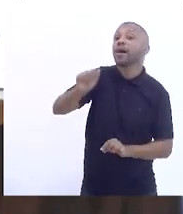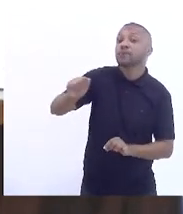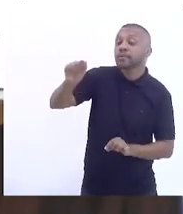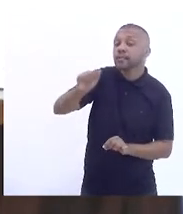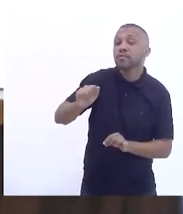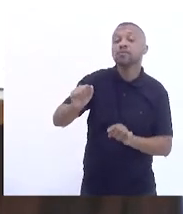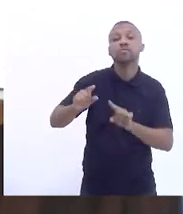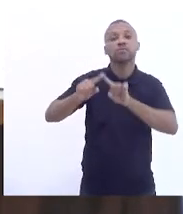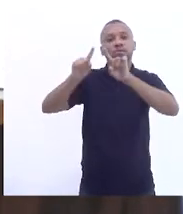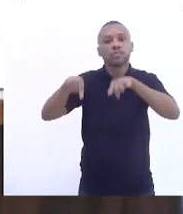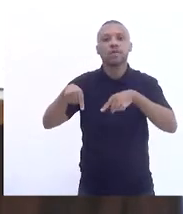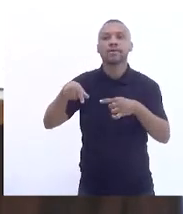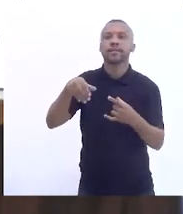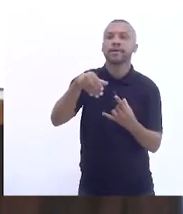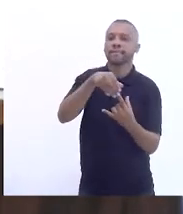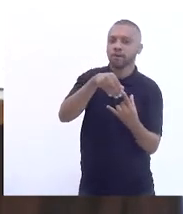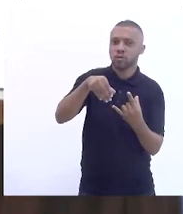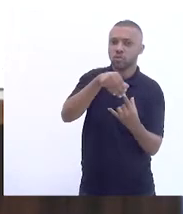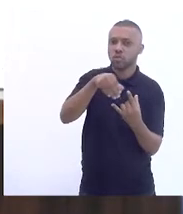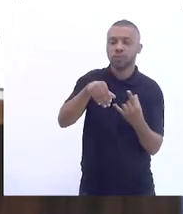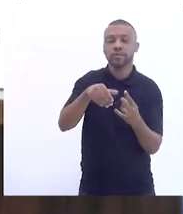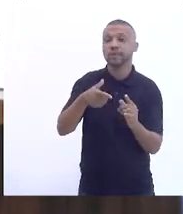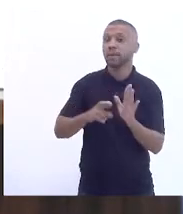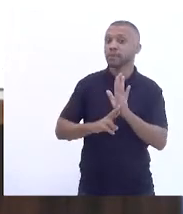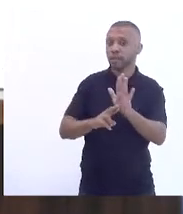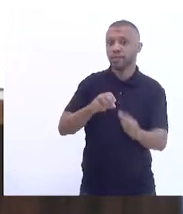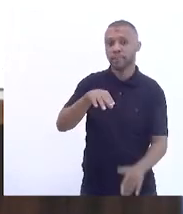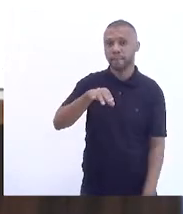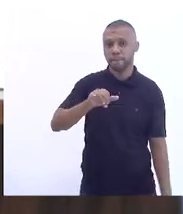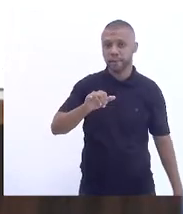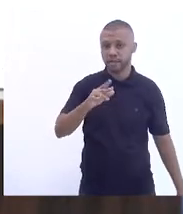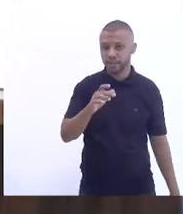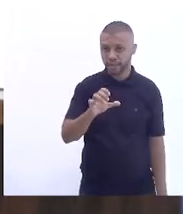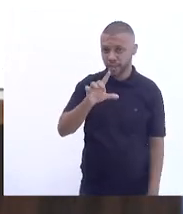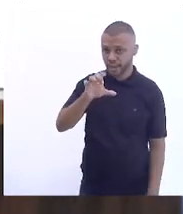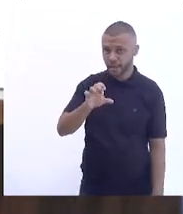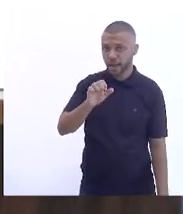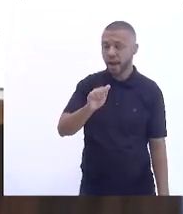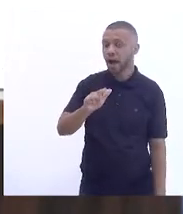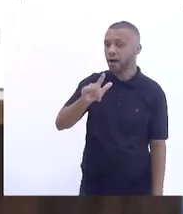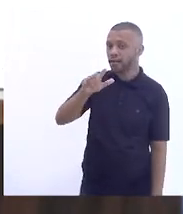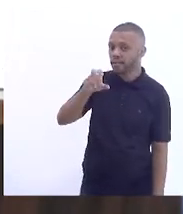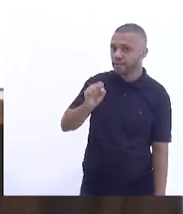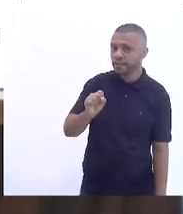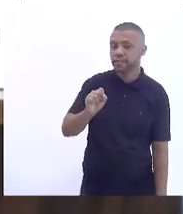asfoc na figura da Michele Alves e André Lima